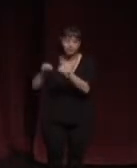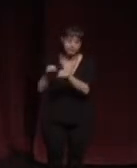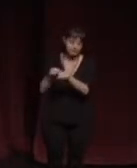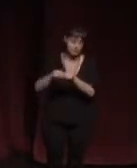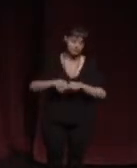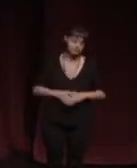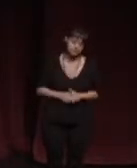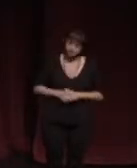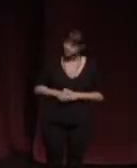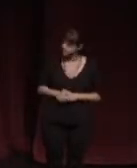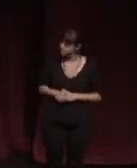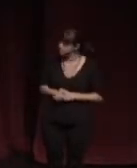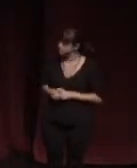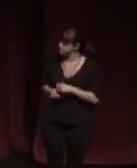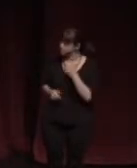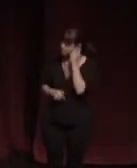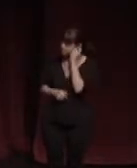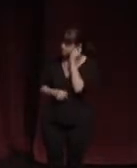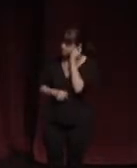E